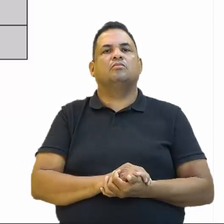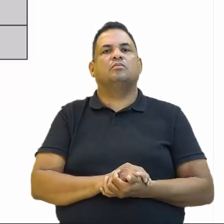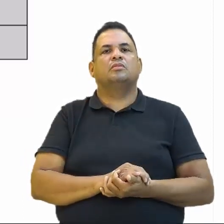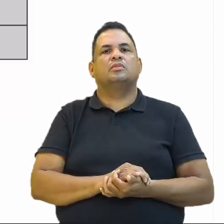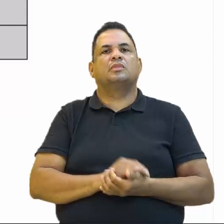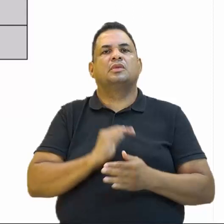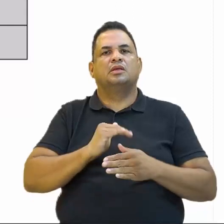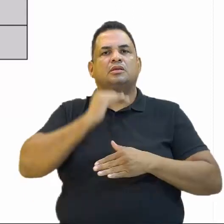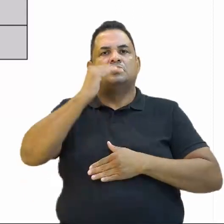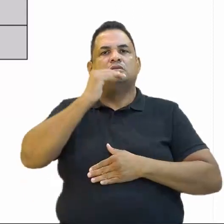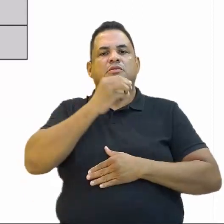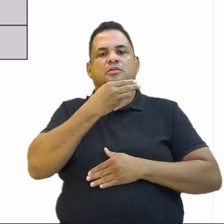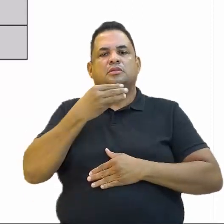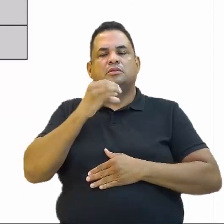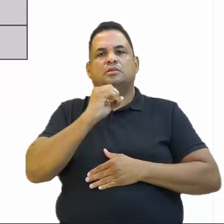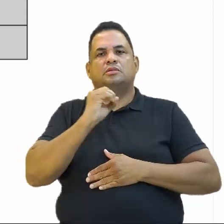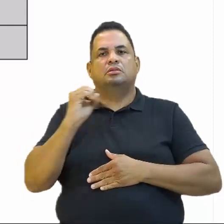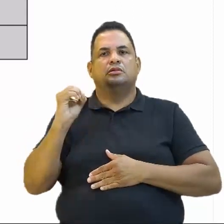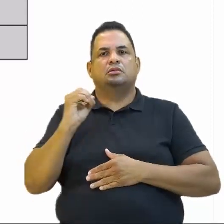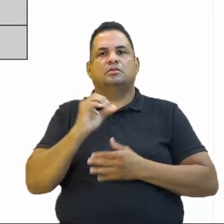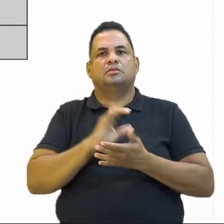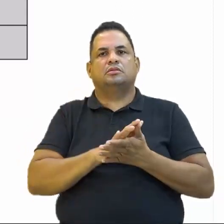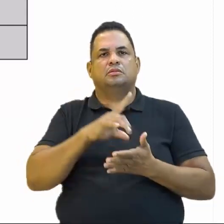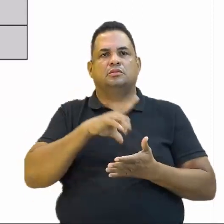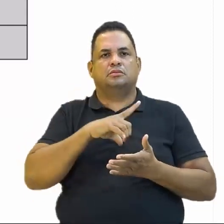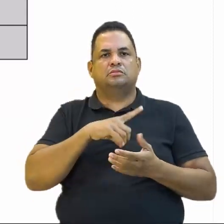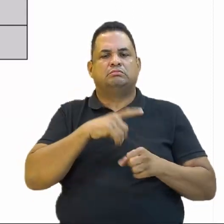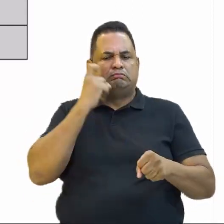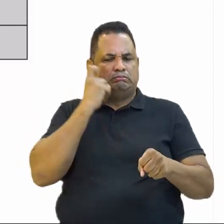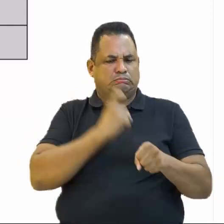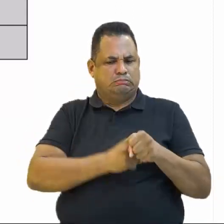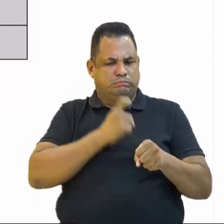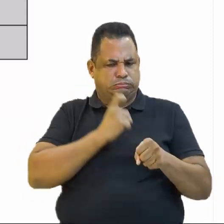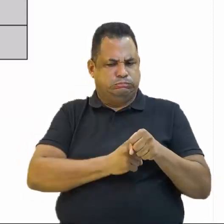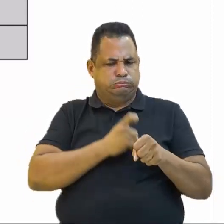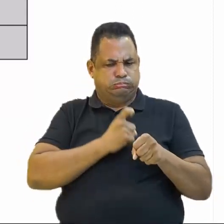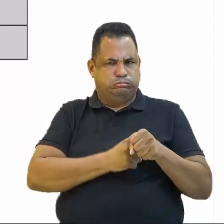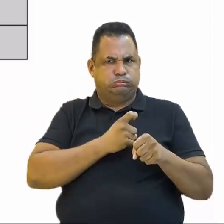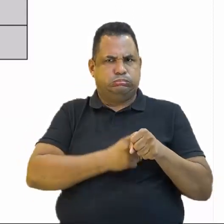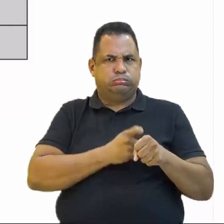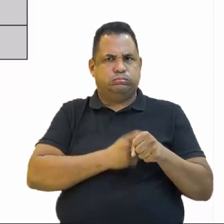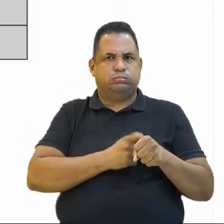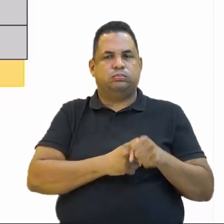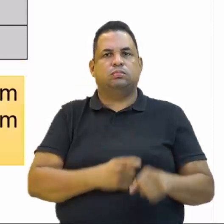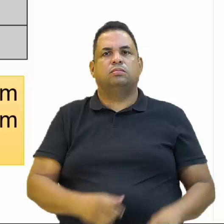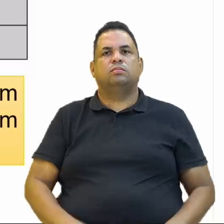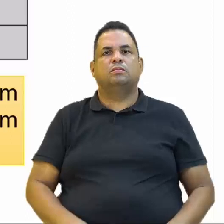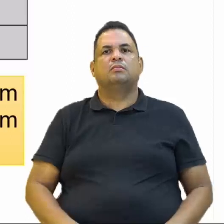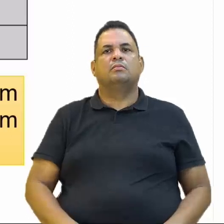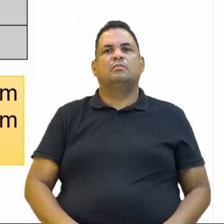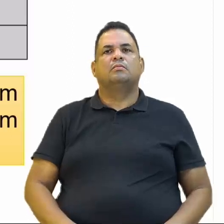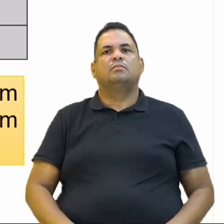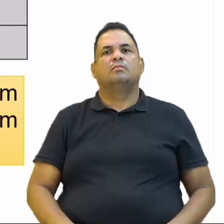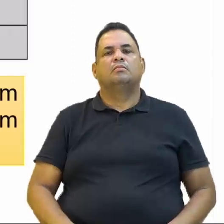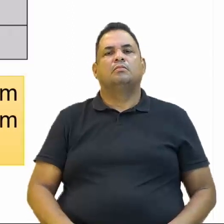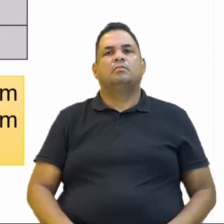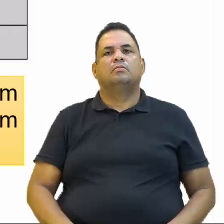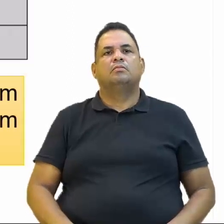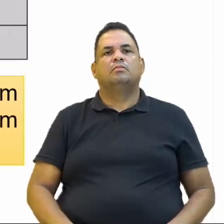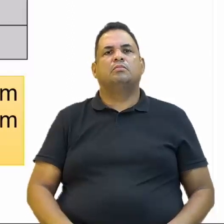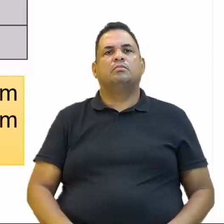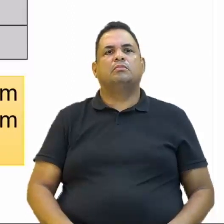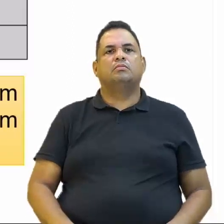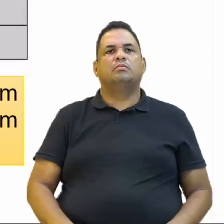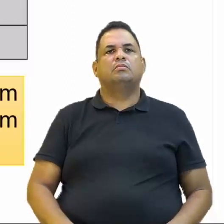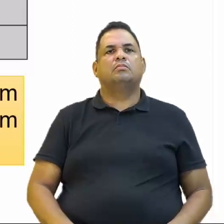desses 300 miligramas, aí a gente tem a água classificada como sendo muito dura. E a salinidade e